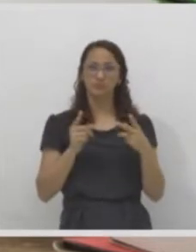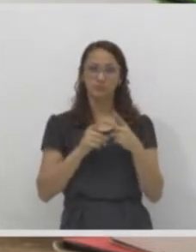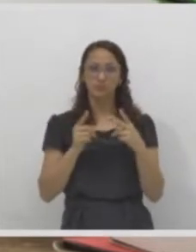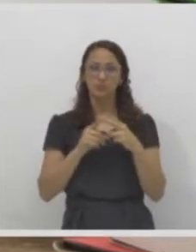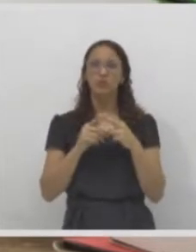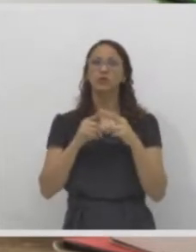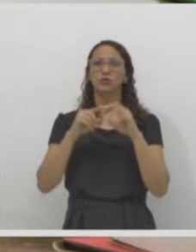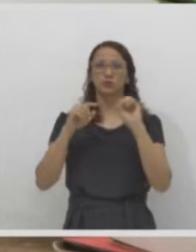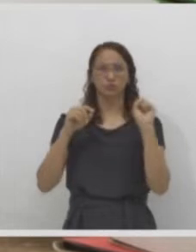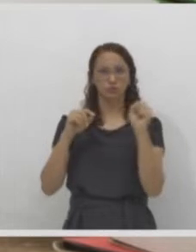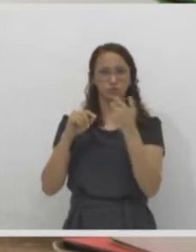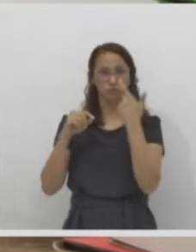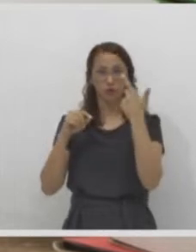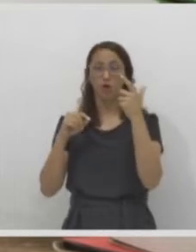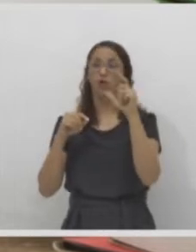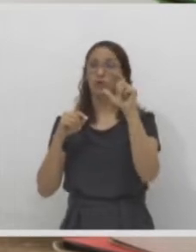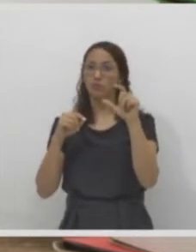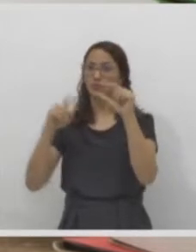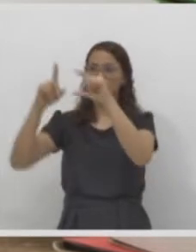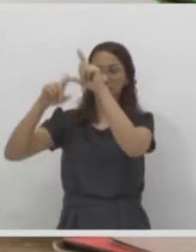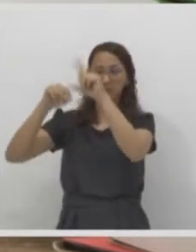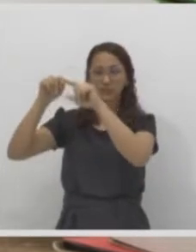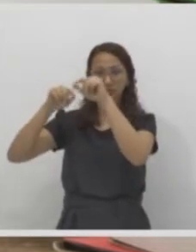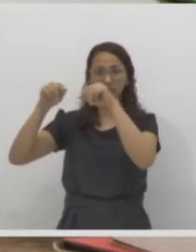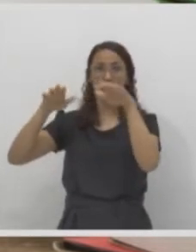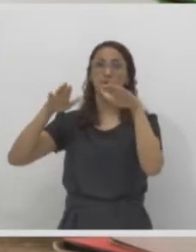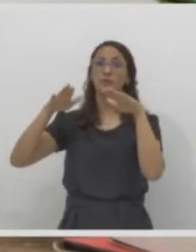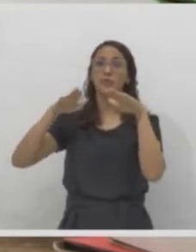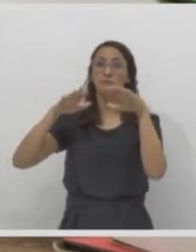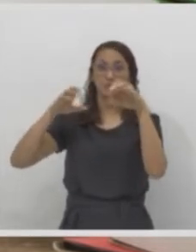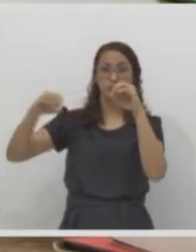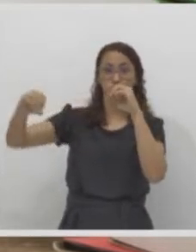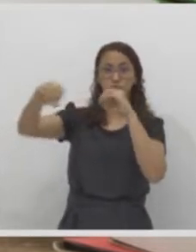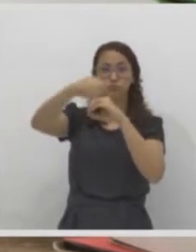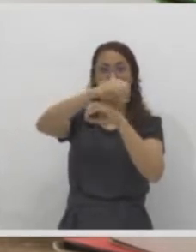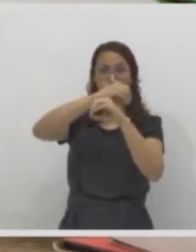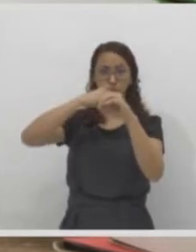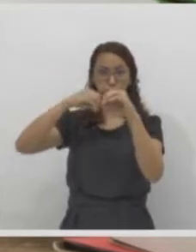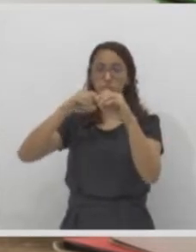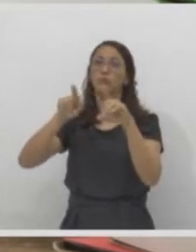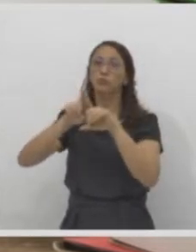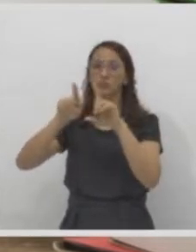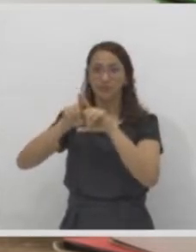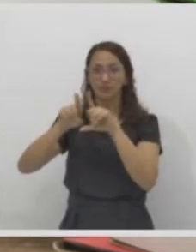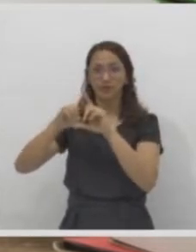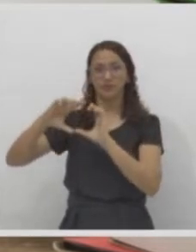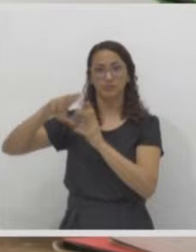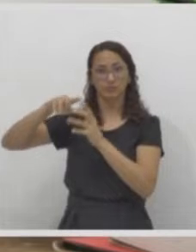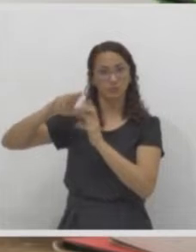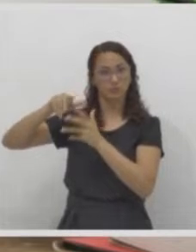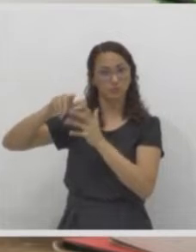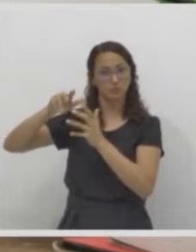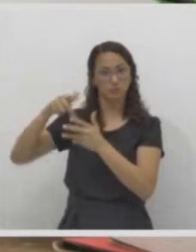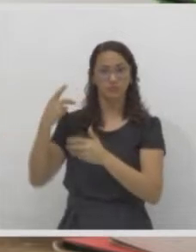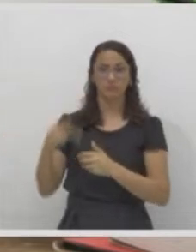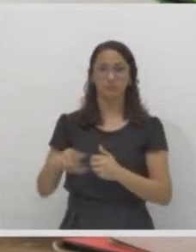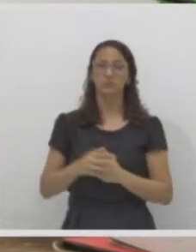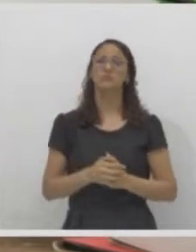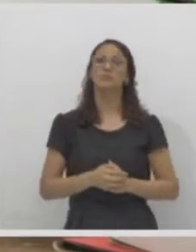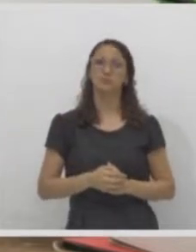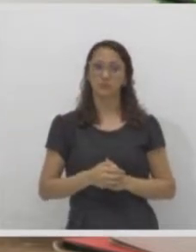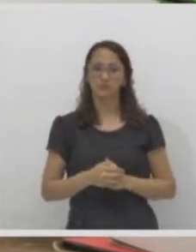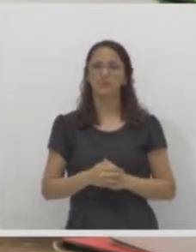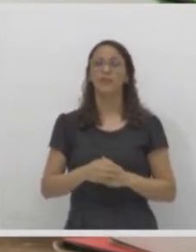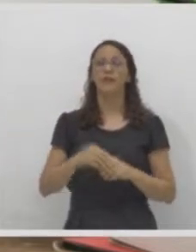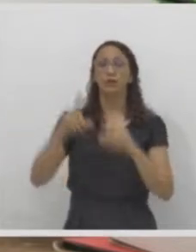as demais estrelas no céu, ao movimento de rotação da Terra. Concluir sobre a periodicidade das fases da